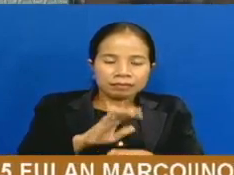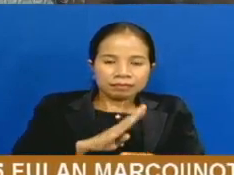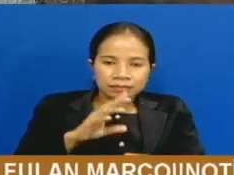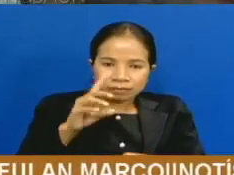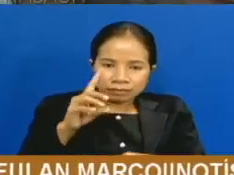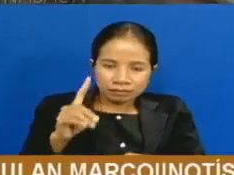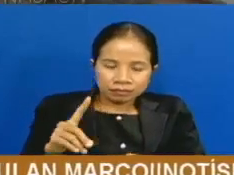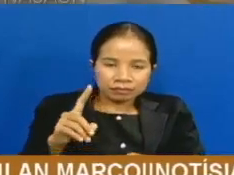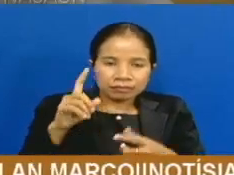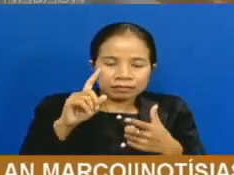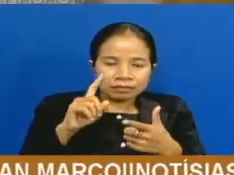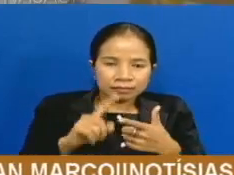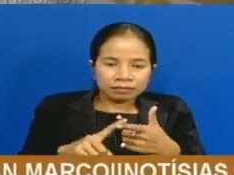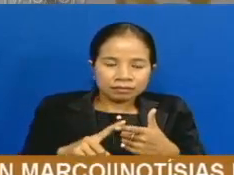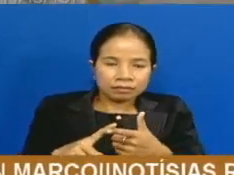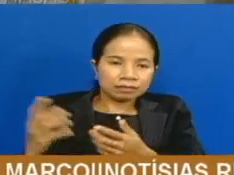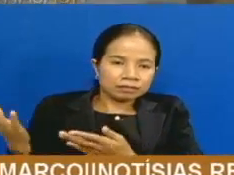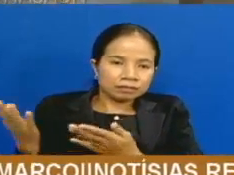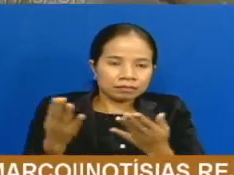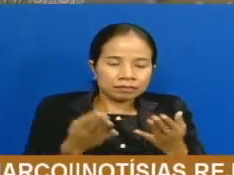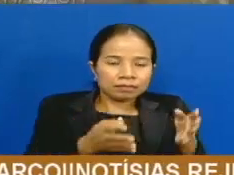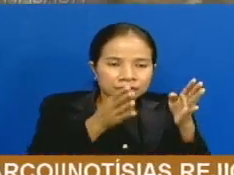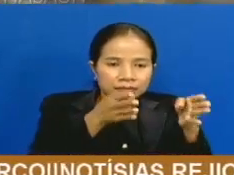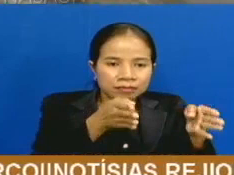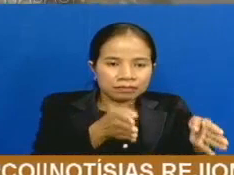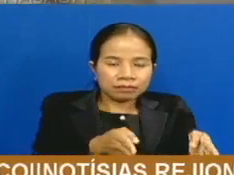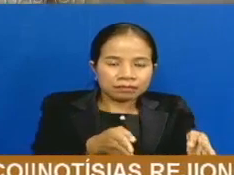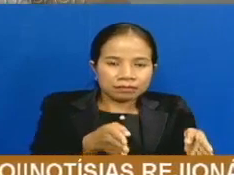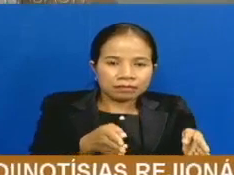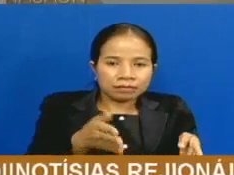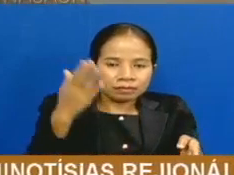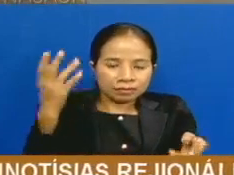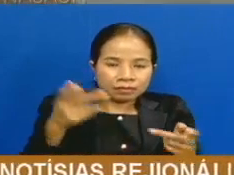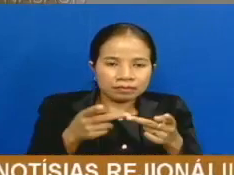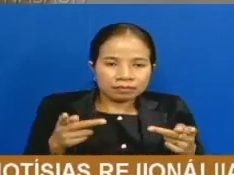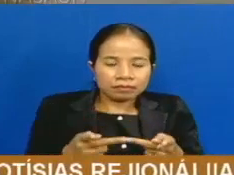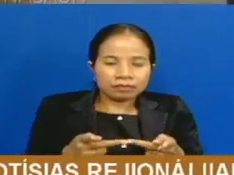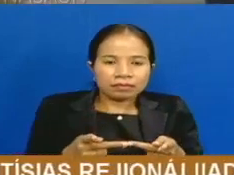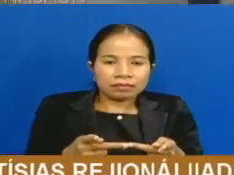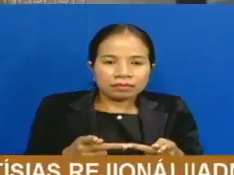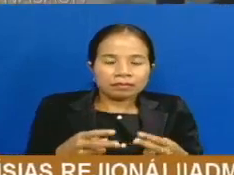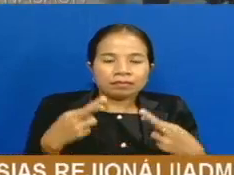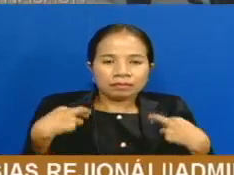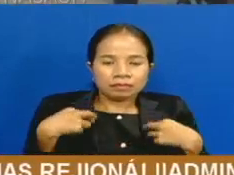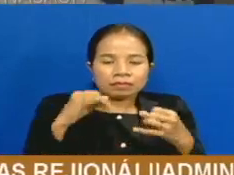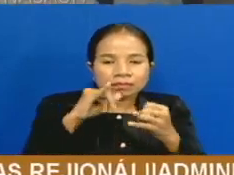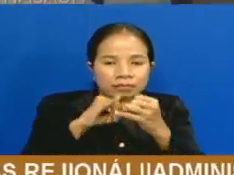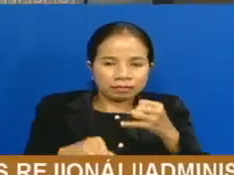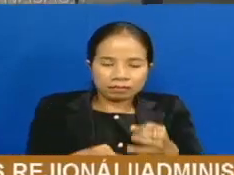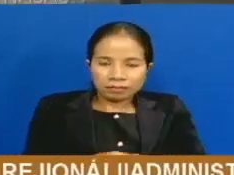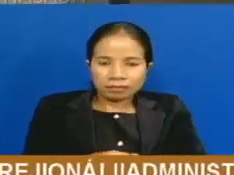Balidi antes lori ba halot matebian iha fatin descansa ikus